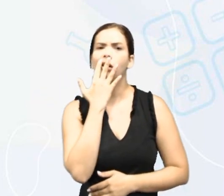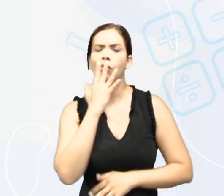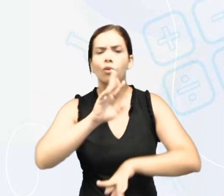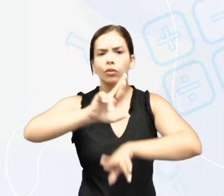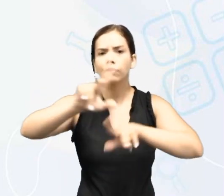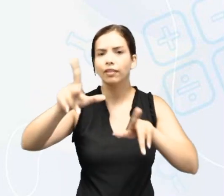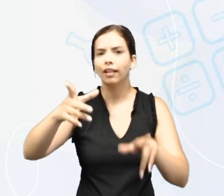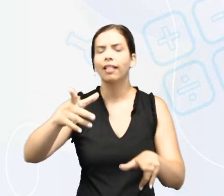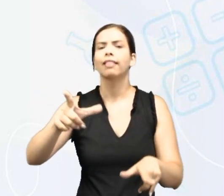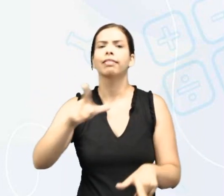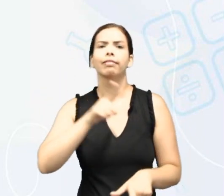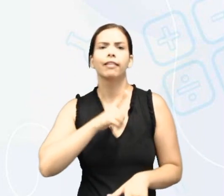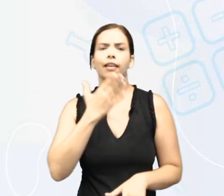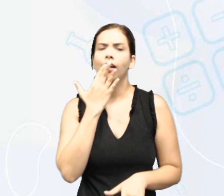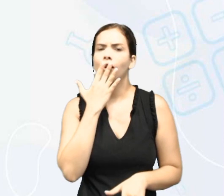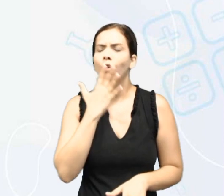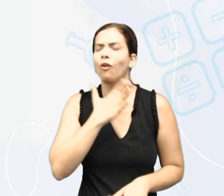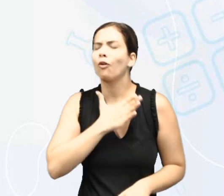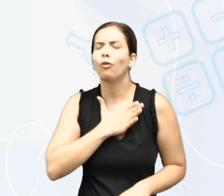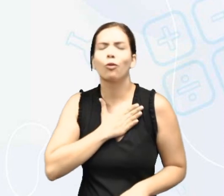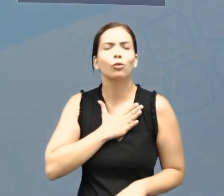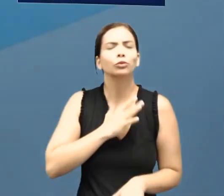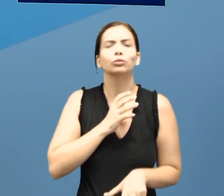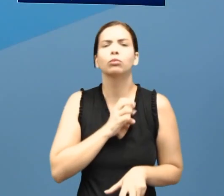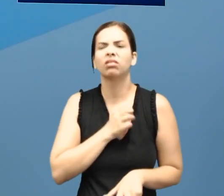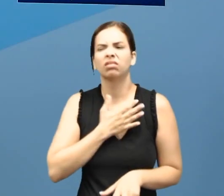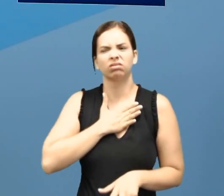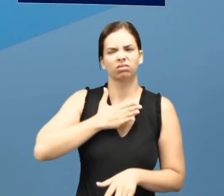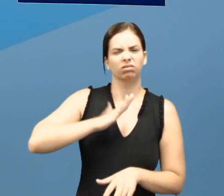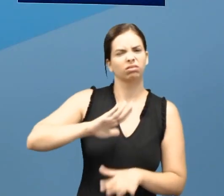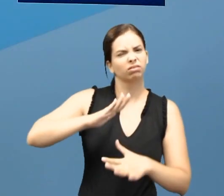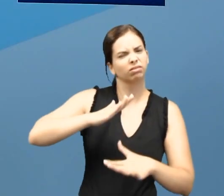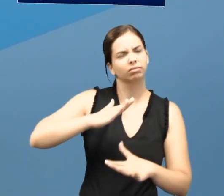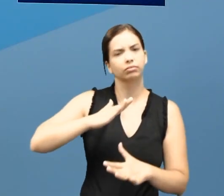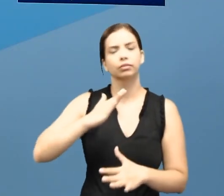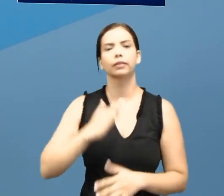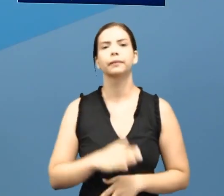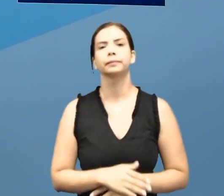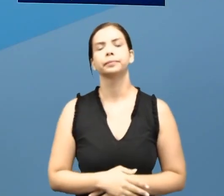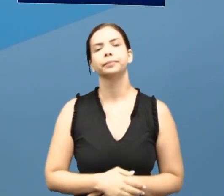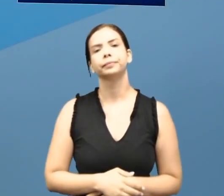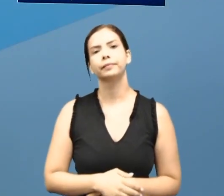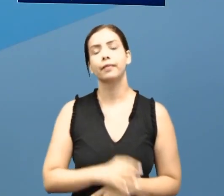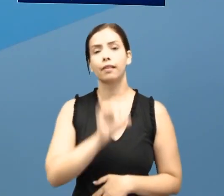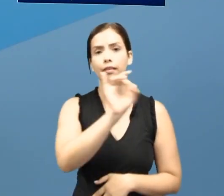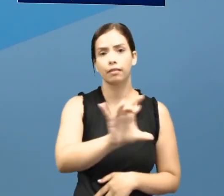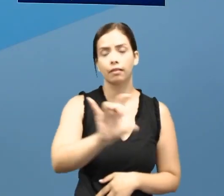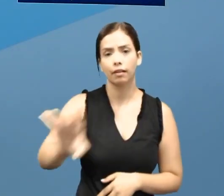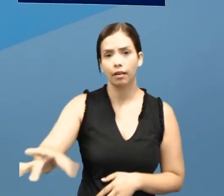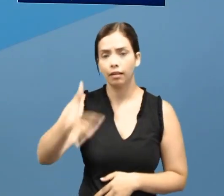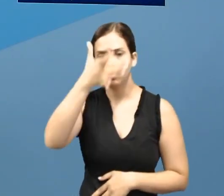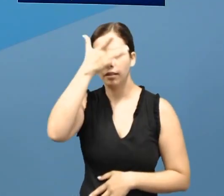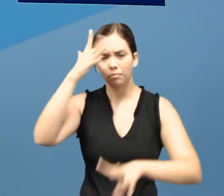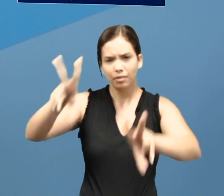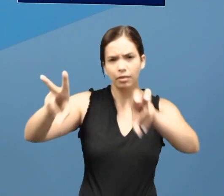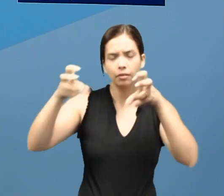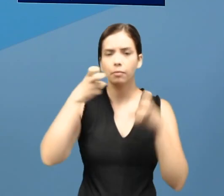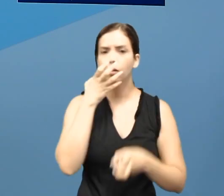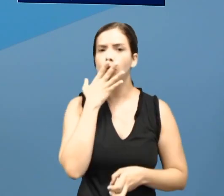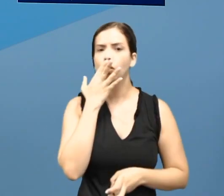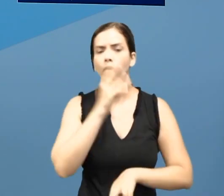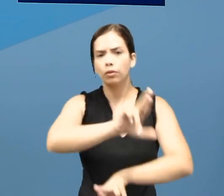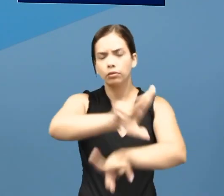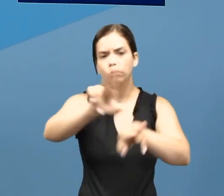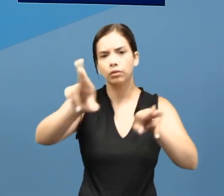Tem a sua cor favorita, né? Tem a cor que não gosta muito. E também, se para cada pessoa percebe a cor com uma